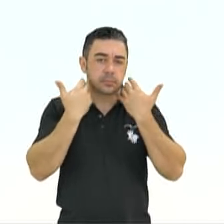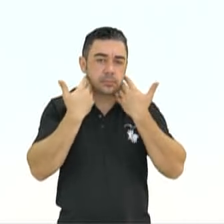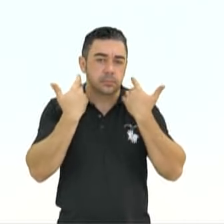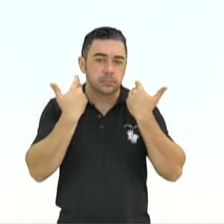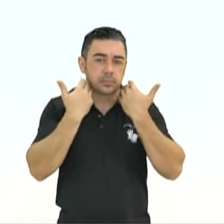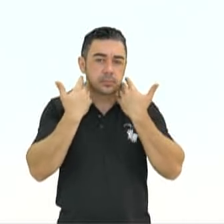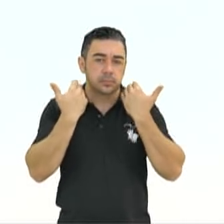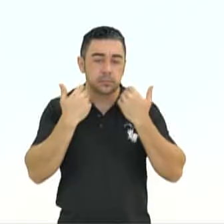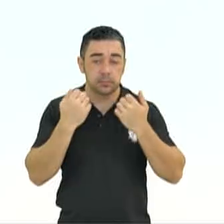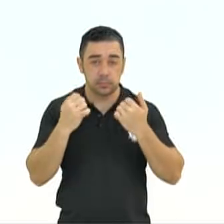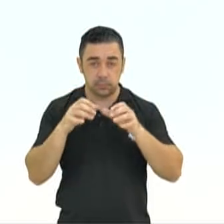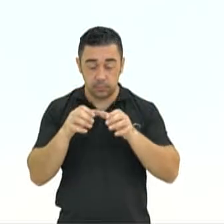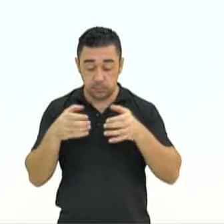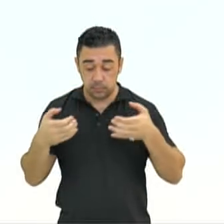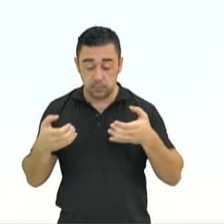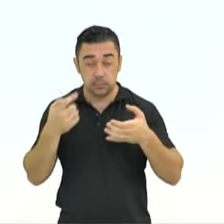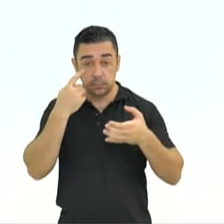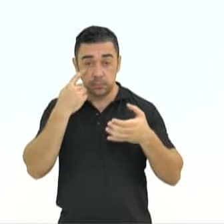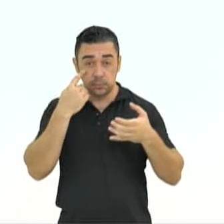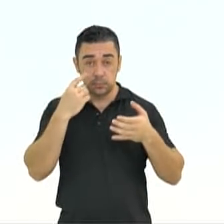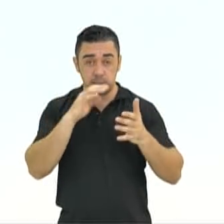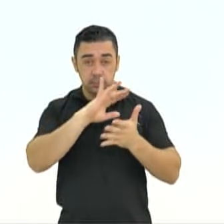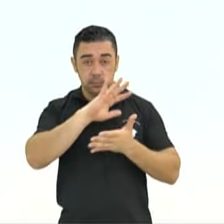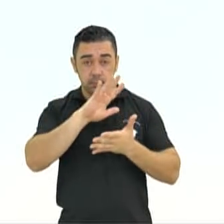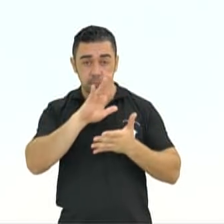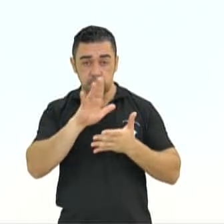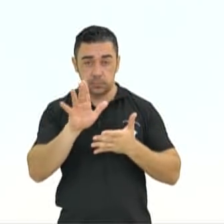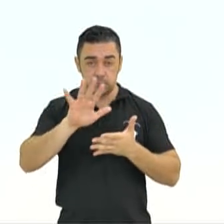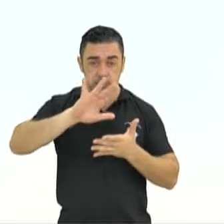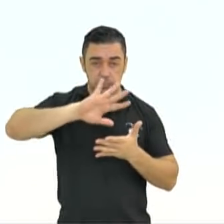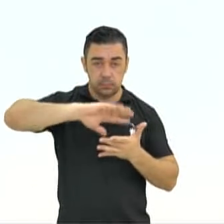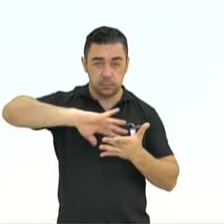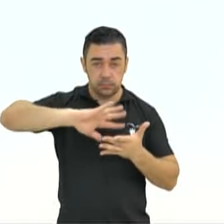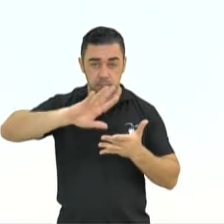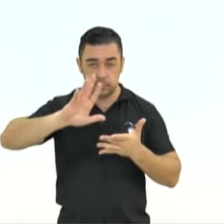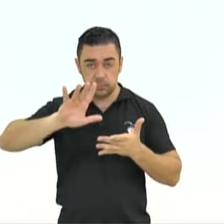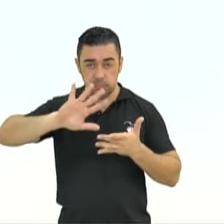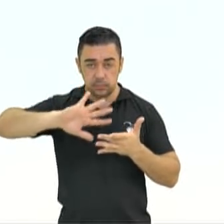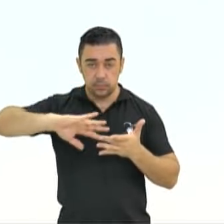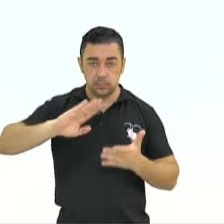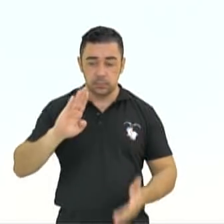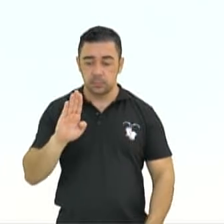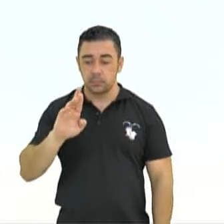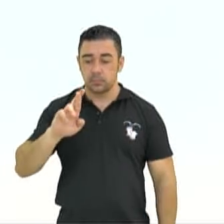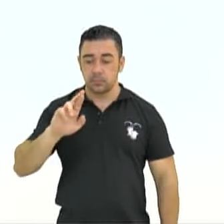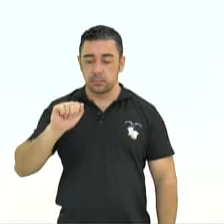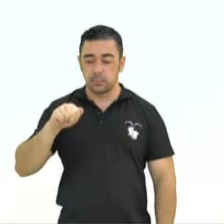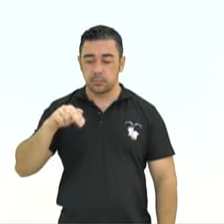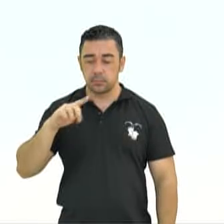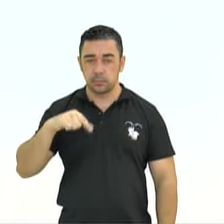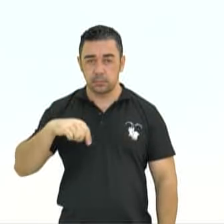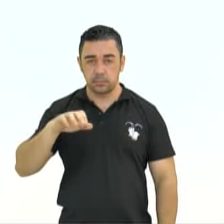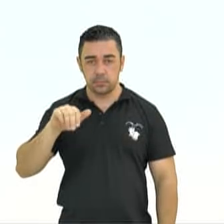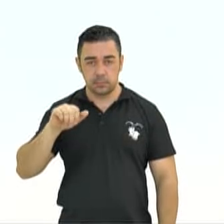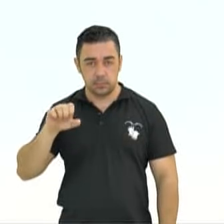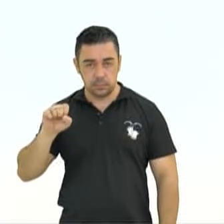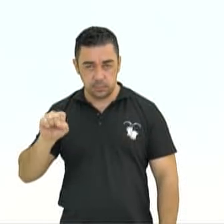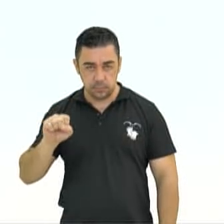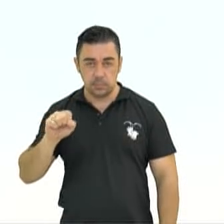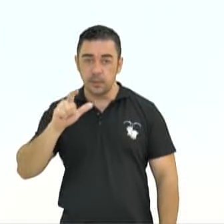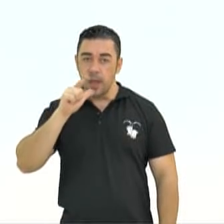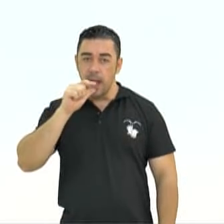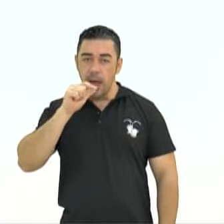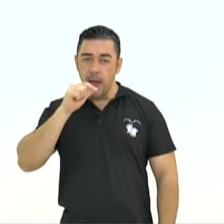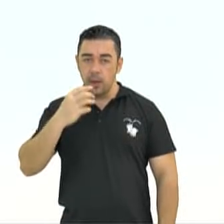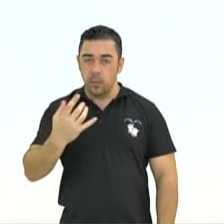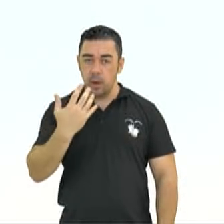opérculo. Se você abrir o opérculo, você vai ver as brânquias do animal lá dentro, tá? Então, ele respira por brânquias, respiração branquial. A água entra